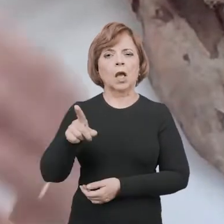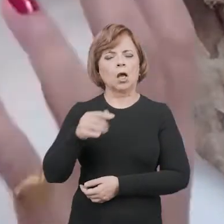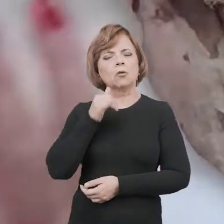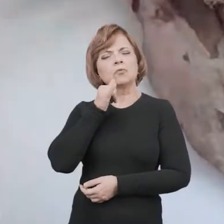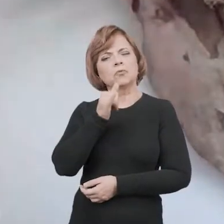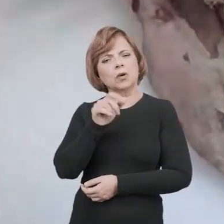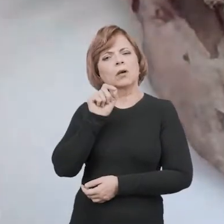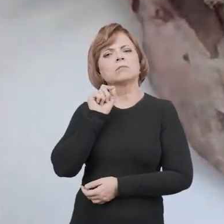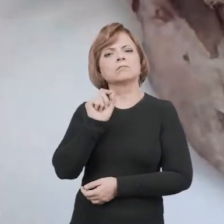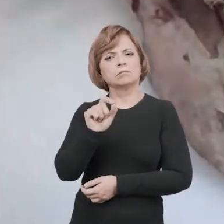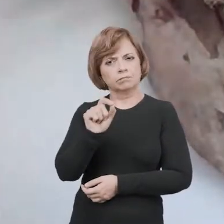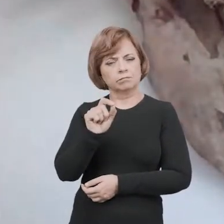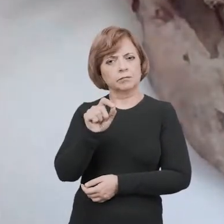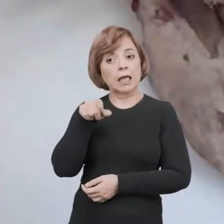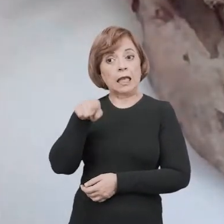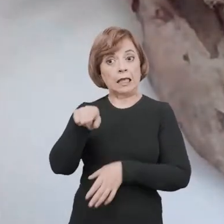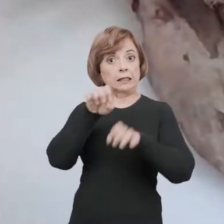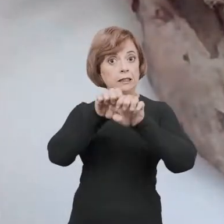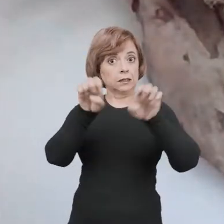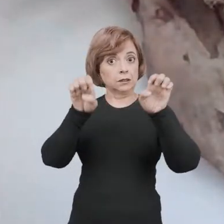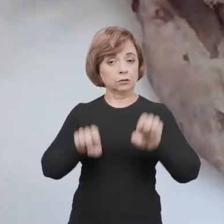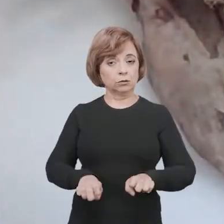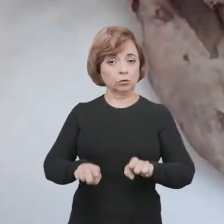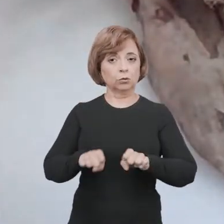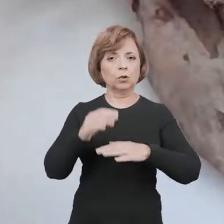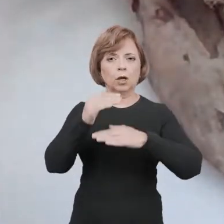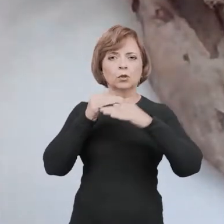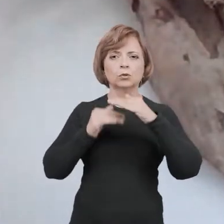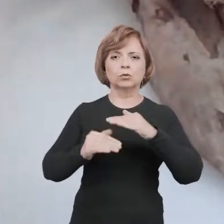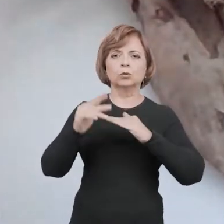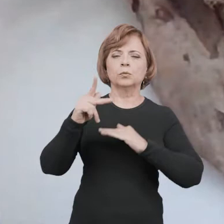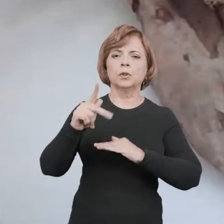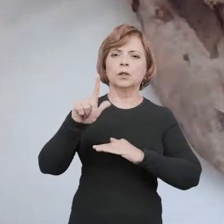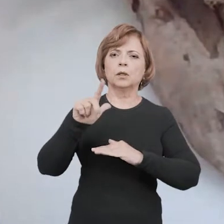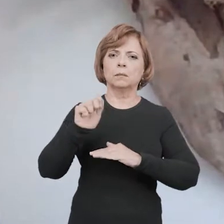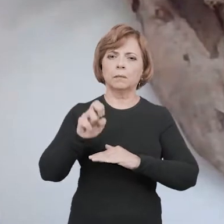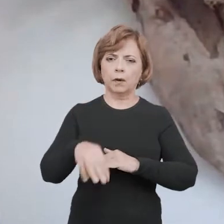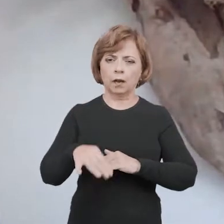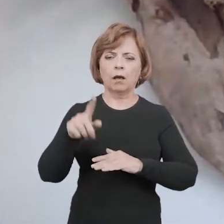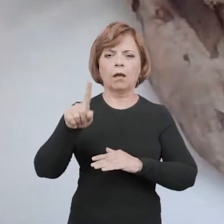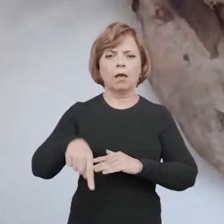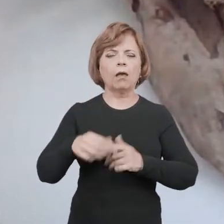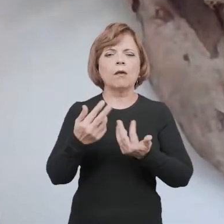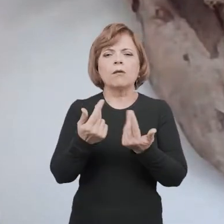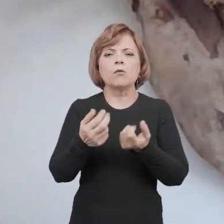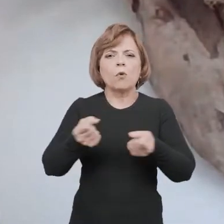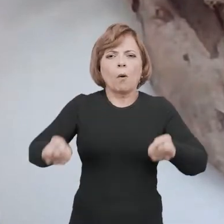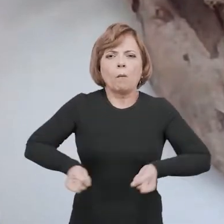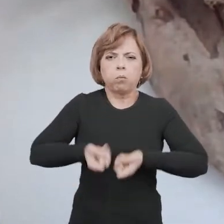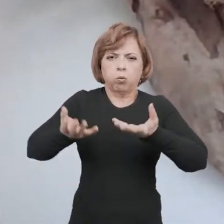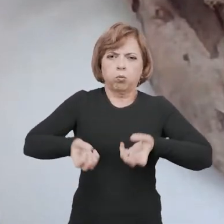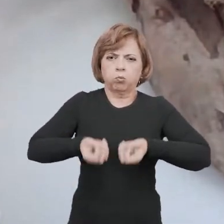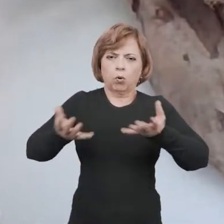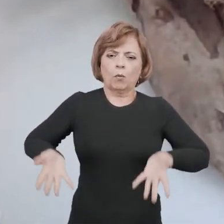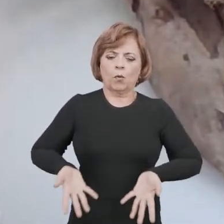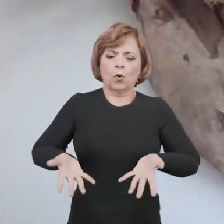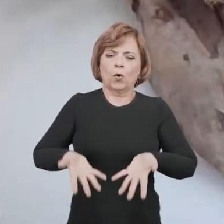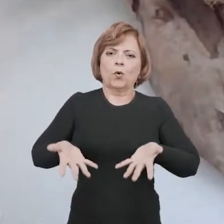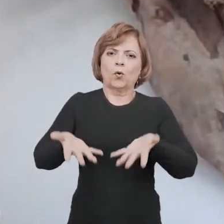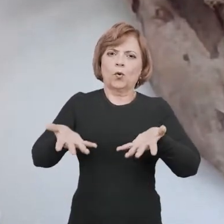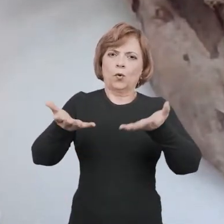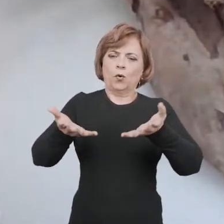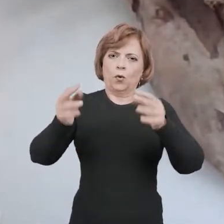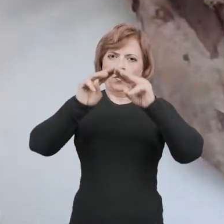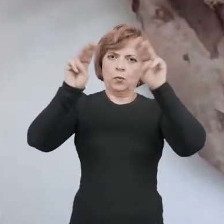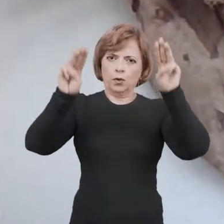que essa estrutura da Subplan funciona como um agente propulsor de capacitação perante